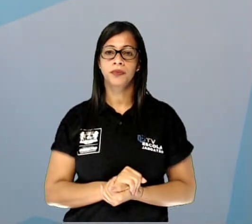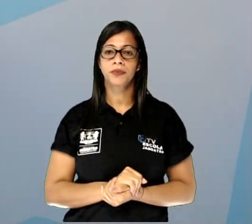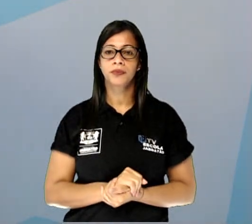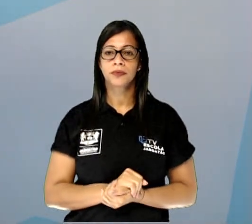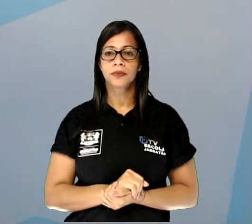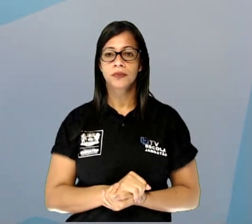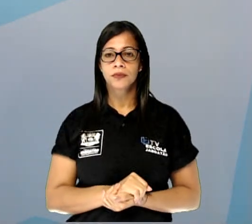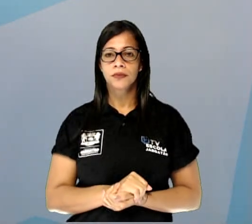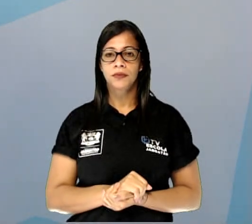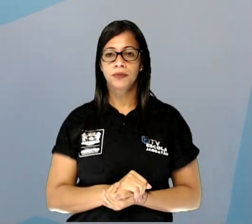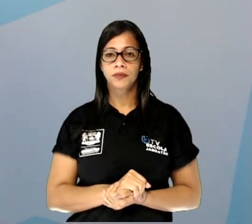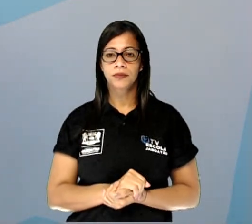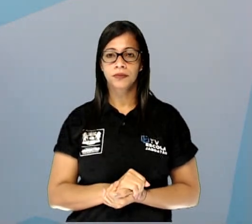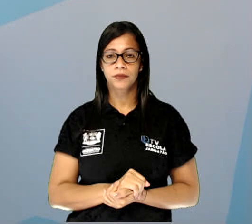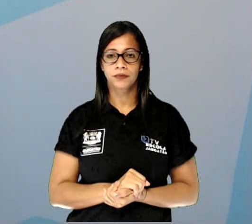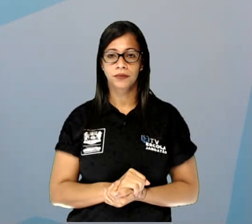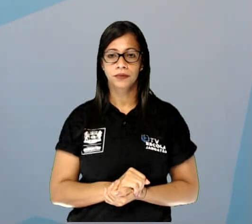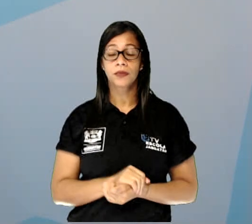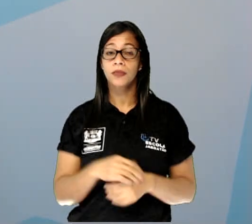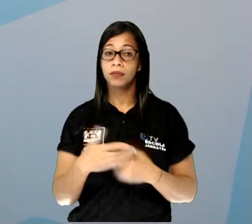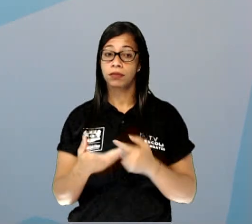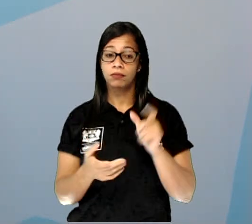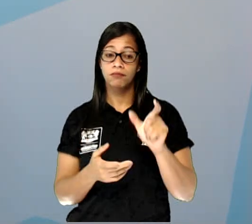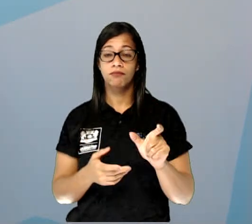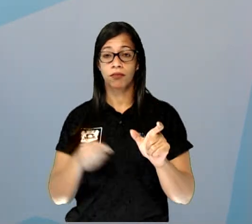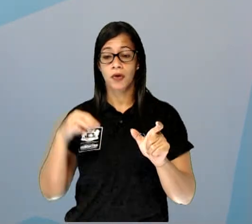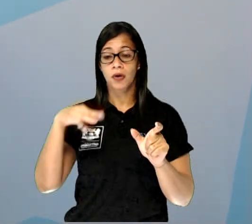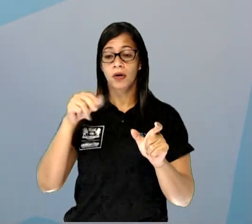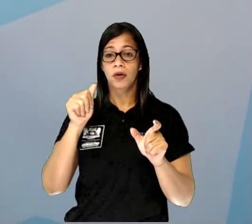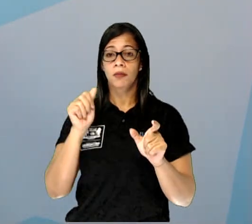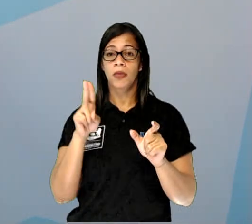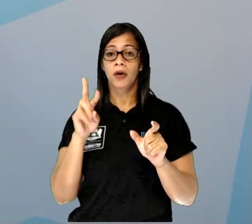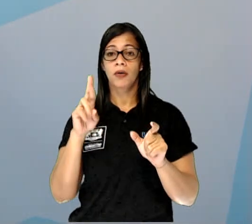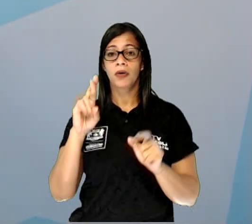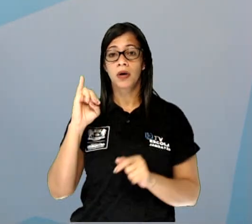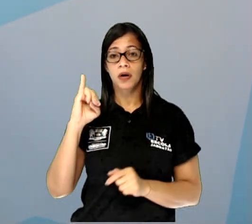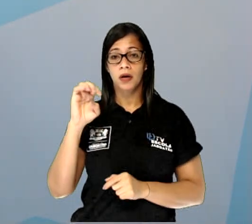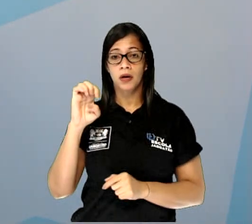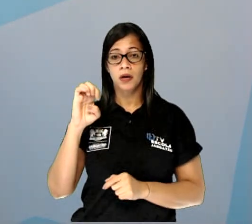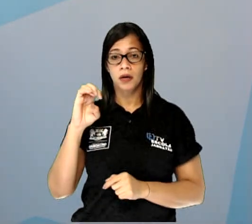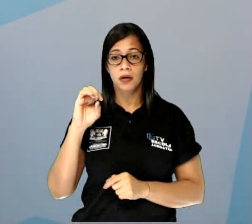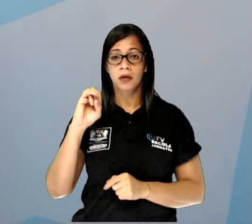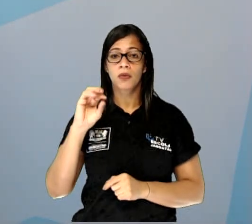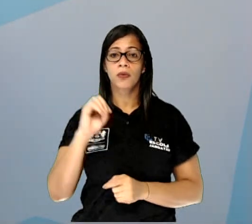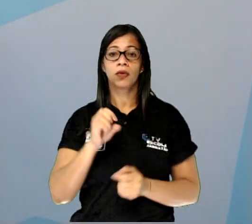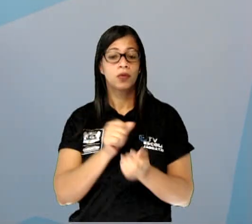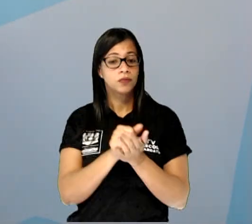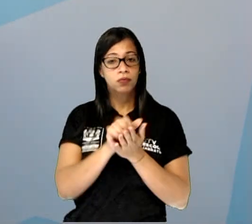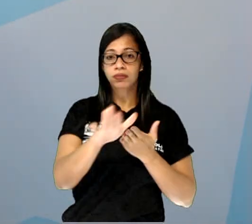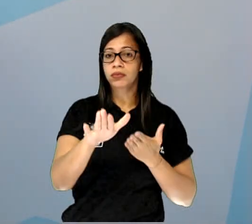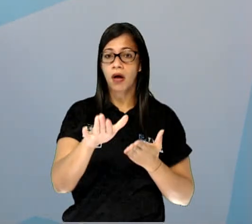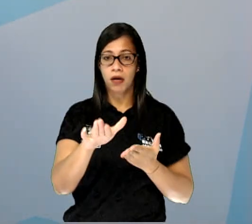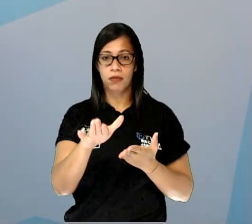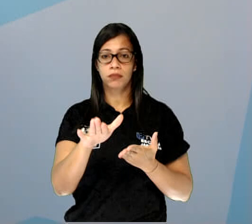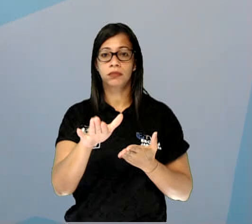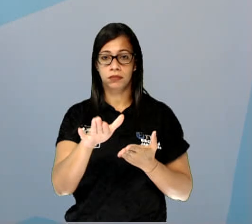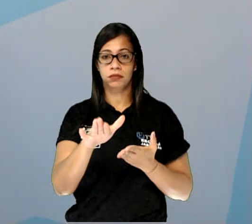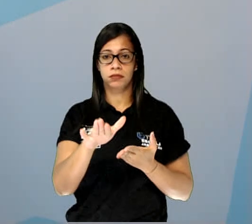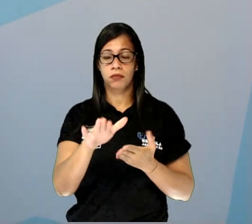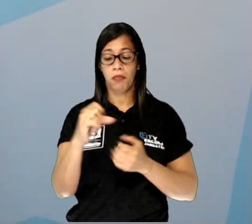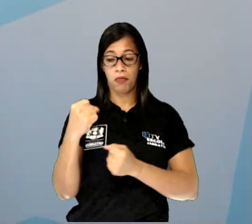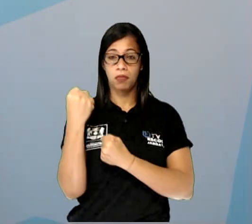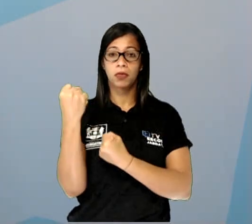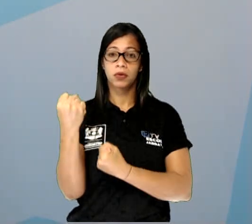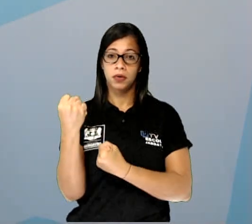exemplo. Bom, com a saída de Maurício Nassau, os holandeses foram só arrumando inimizade, teve um movimento, uma mobilização que resultou na expulsão